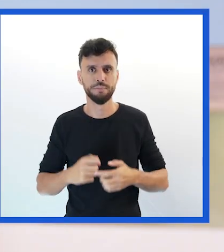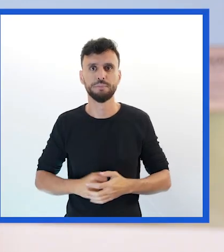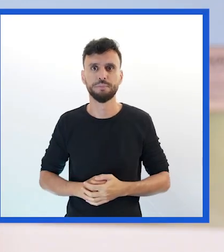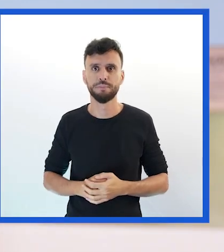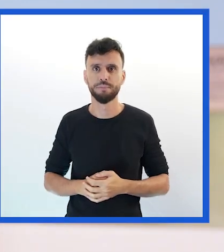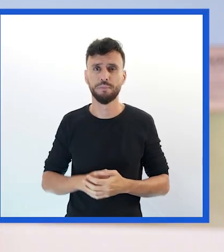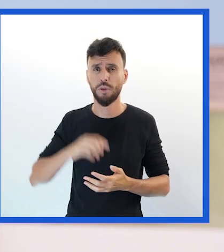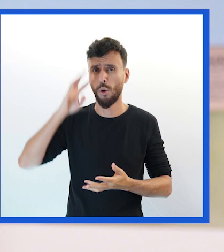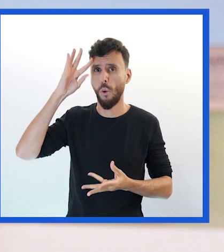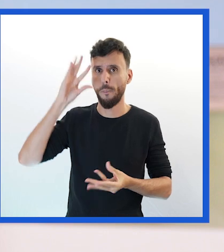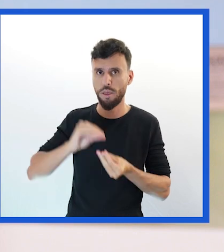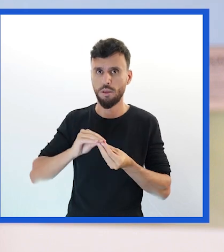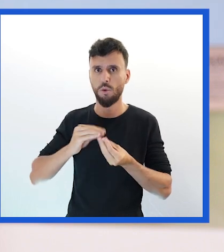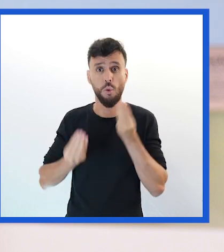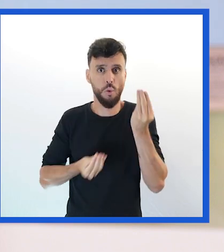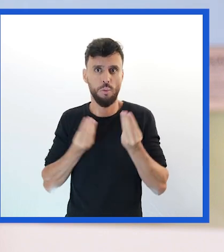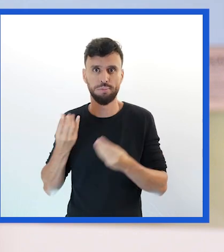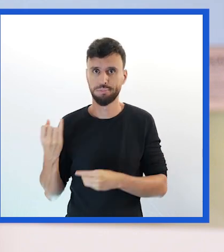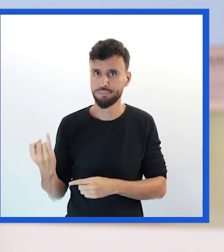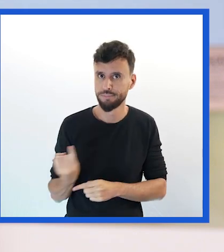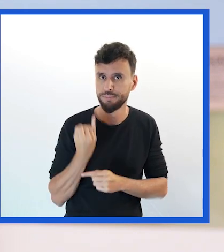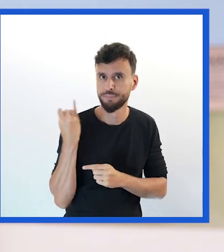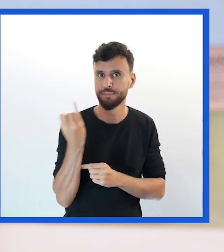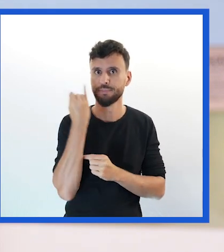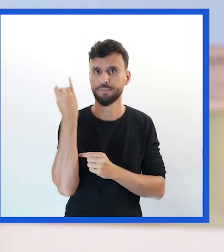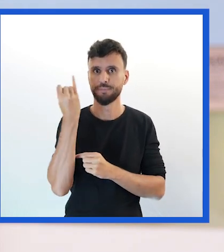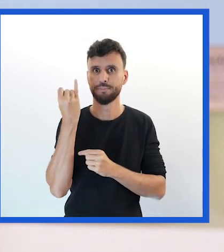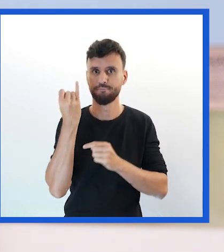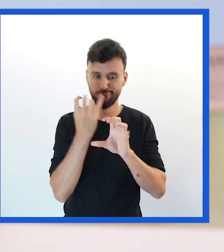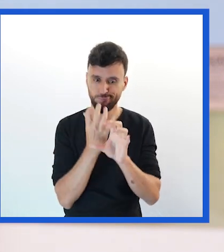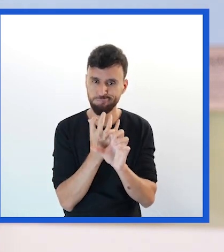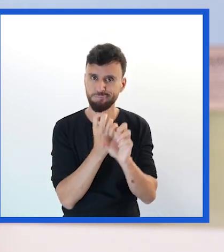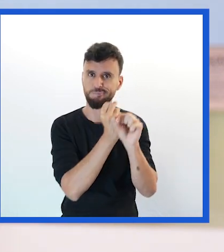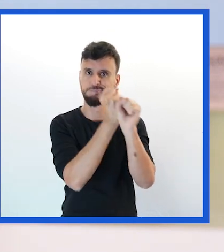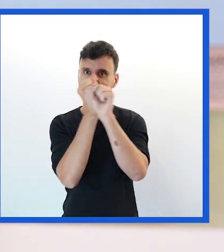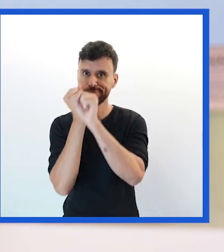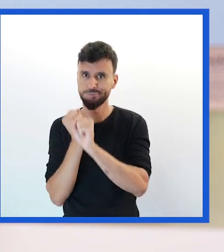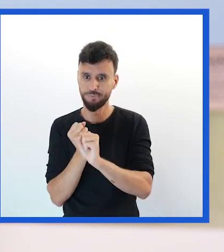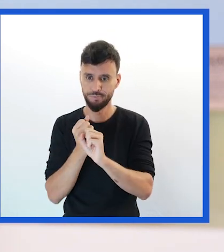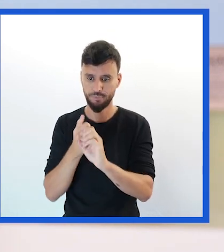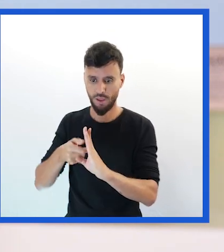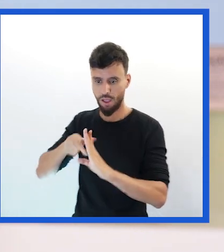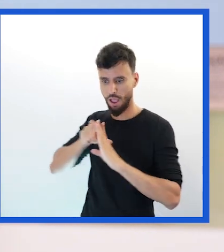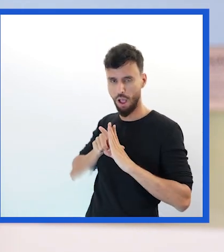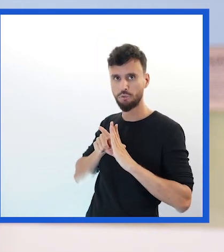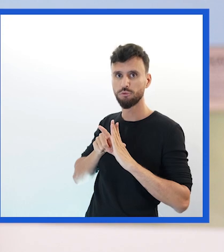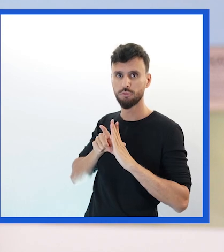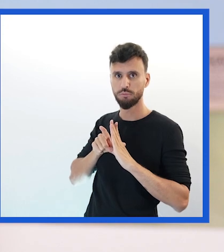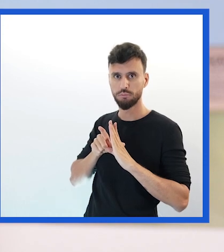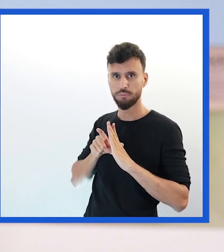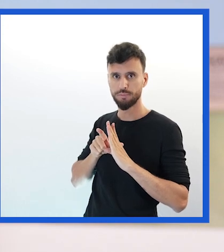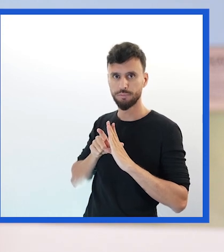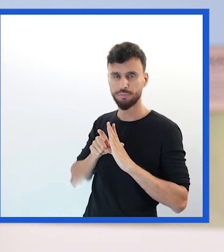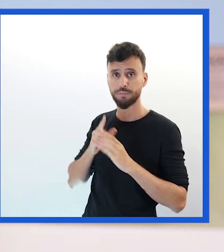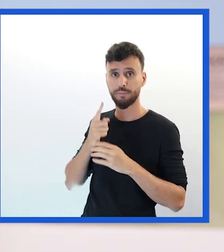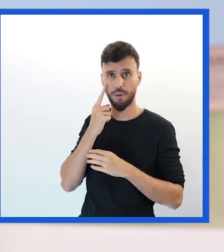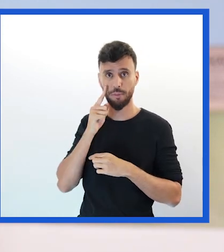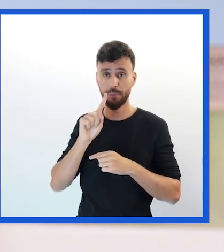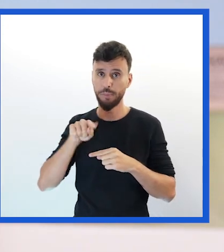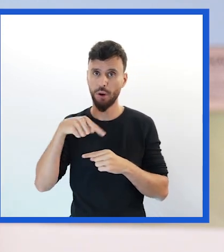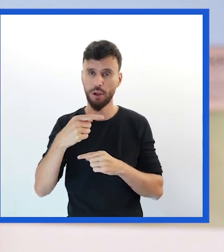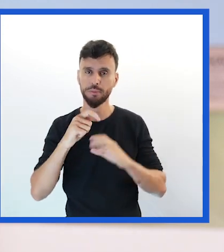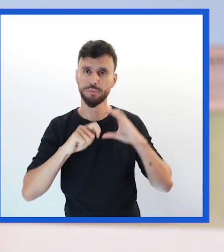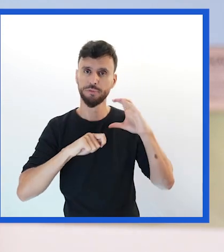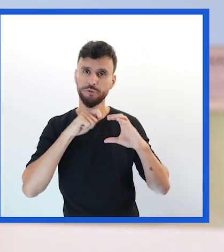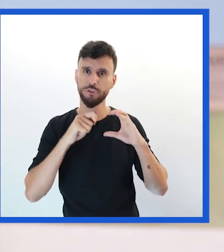Entenderam a importância de avaliarmos o volume de amostragem adequado antes da coleta? No próximo vídeo, mostrarei